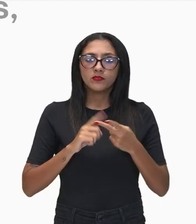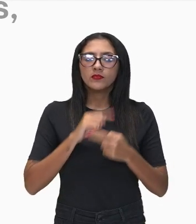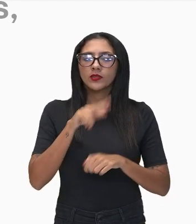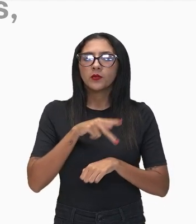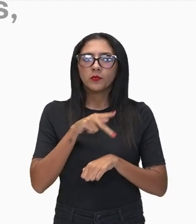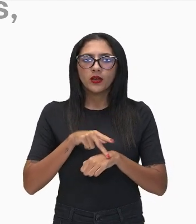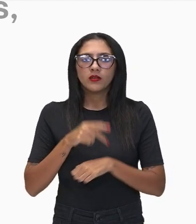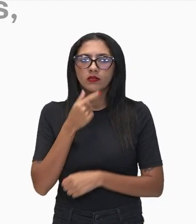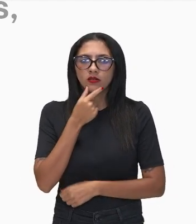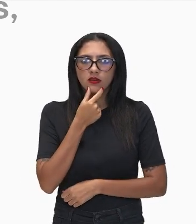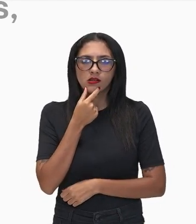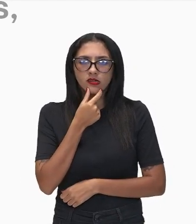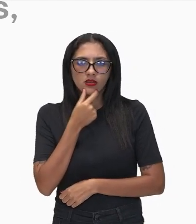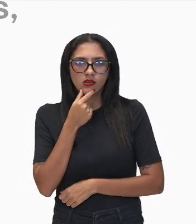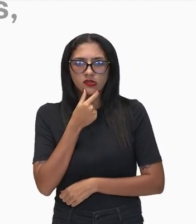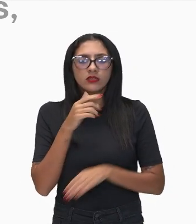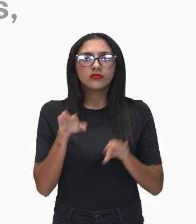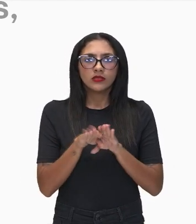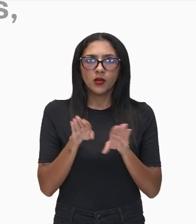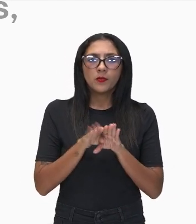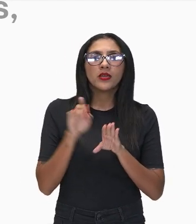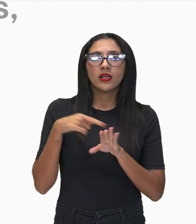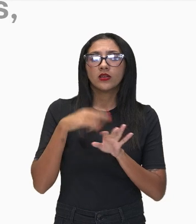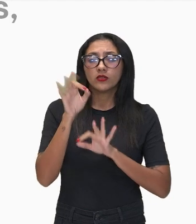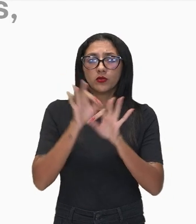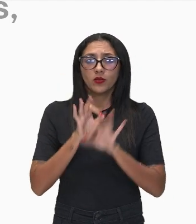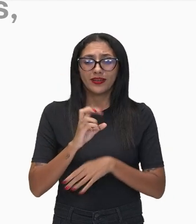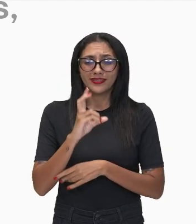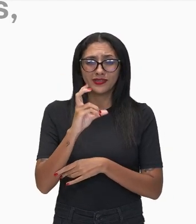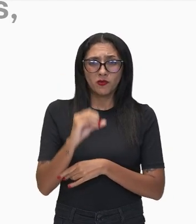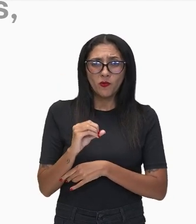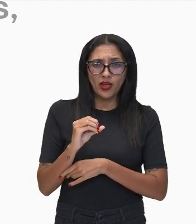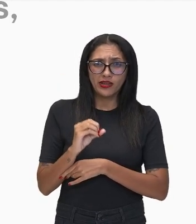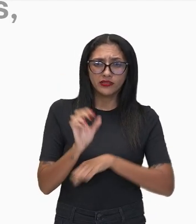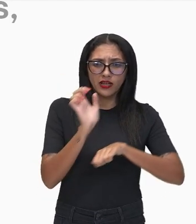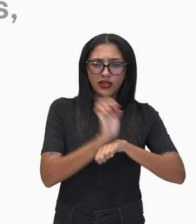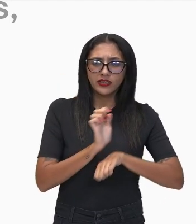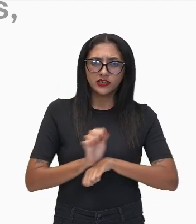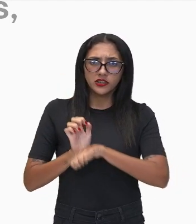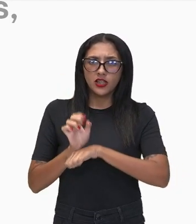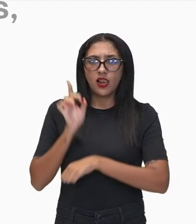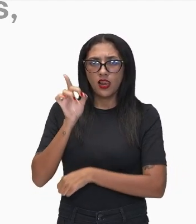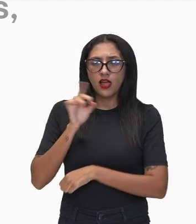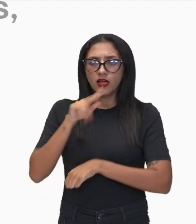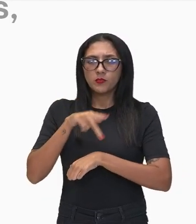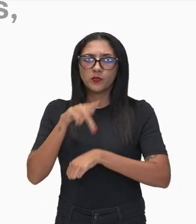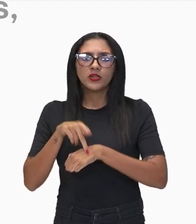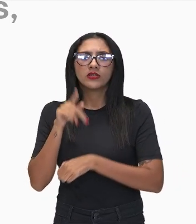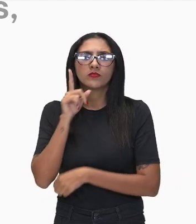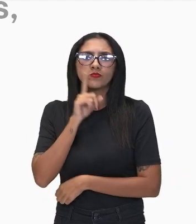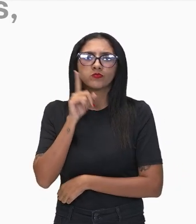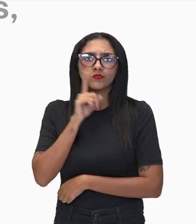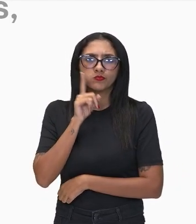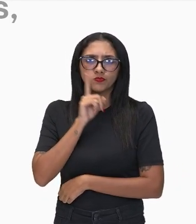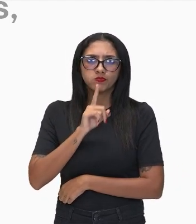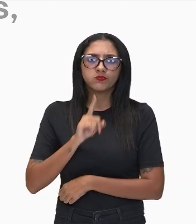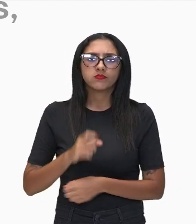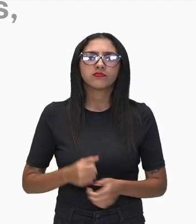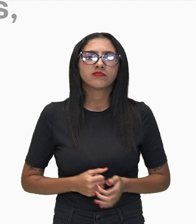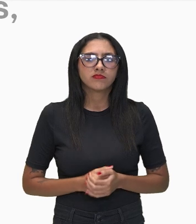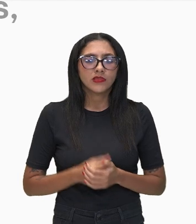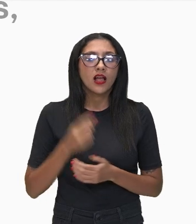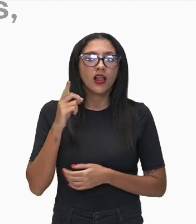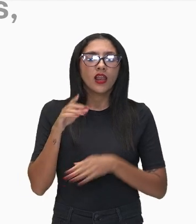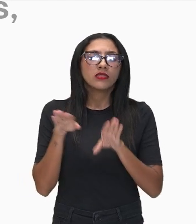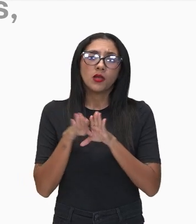em 50 estados. Então, os estados lá dos Estados Unidos, eles também têm essa autonomia de criar